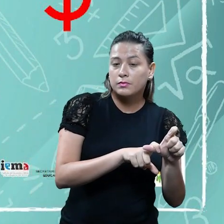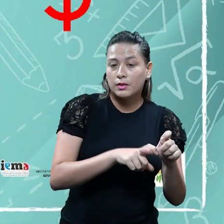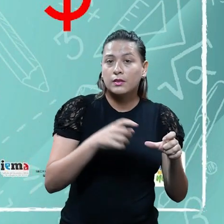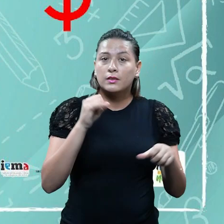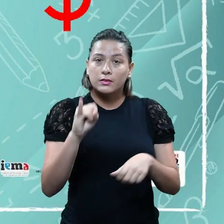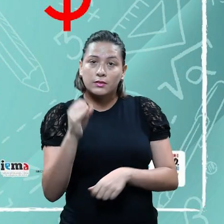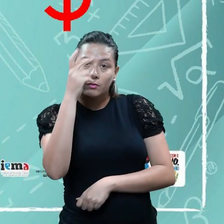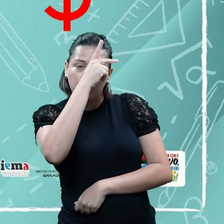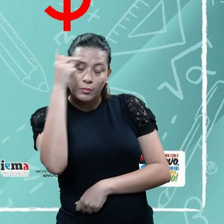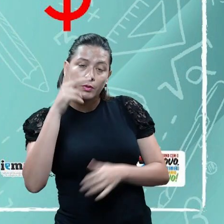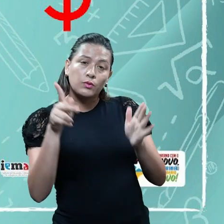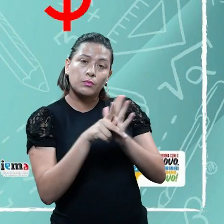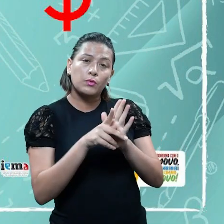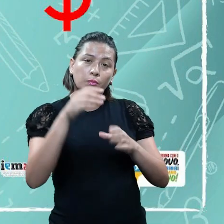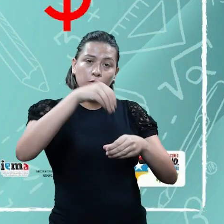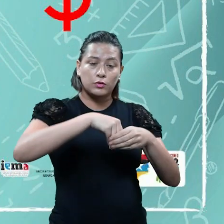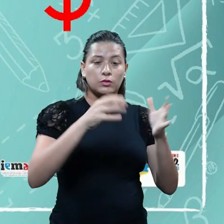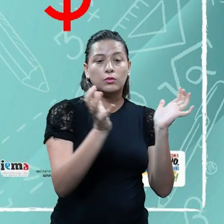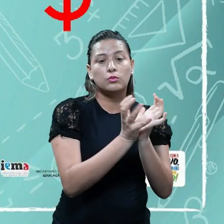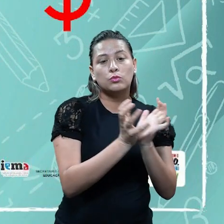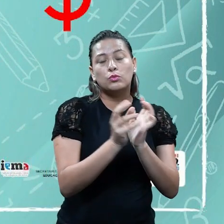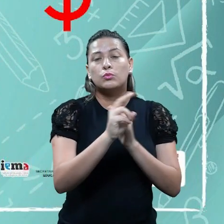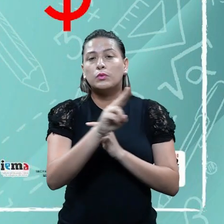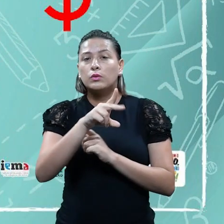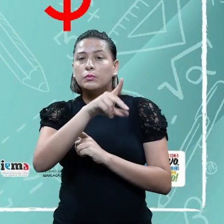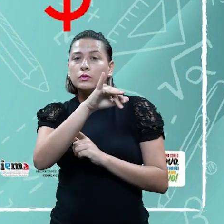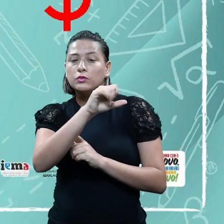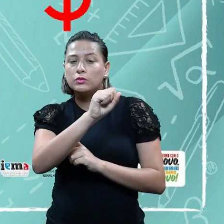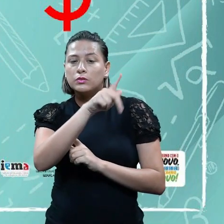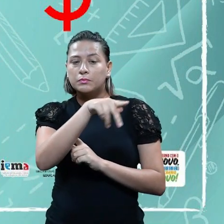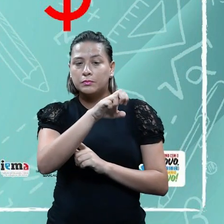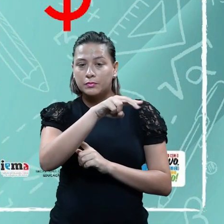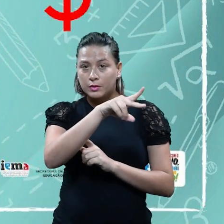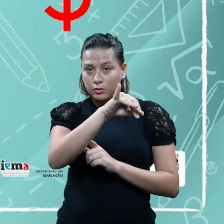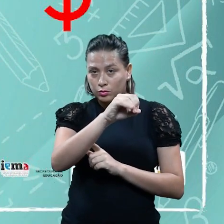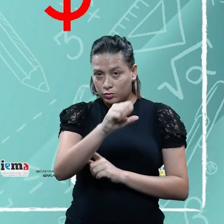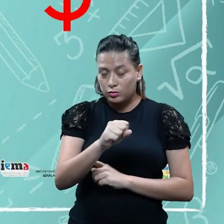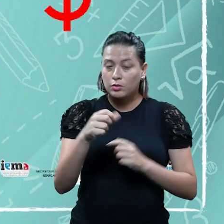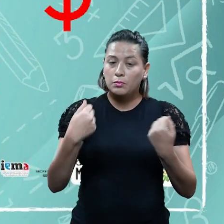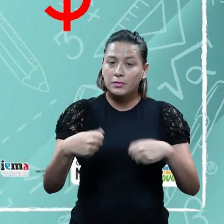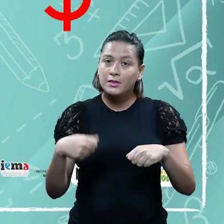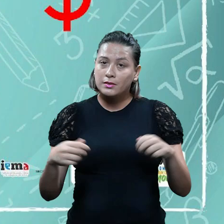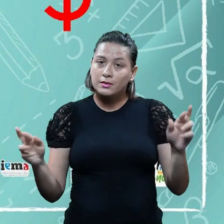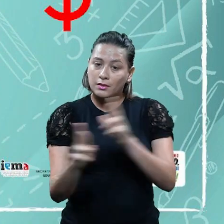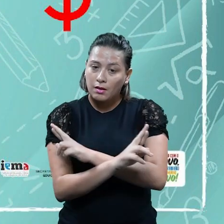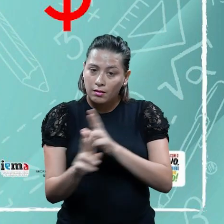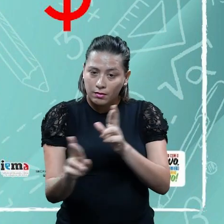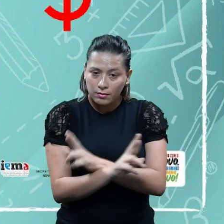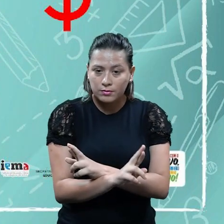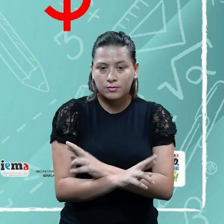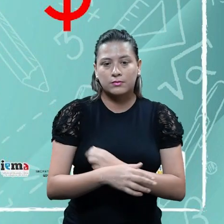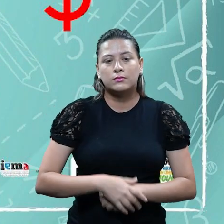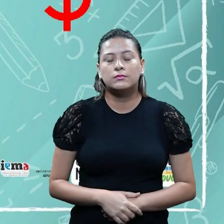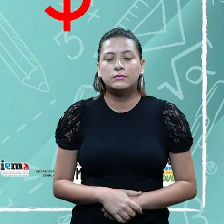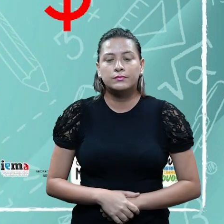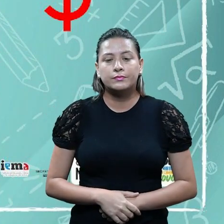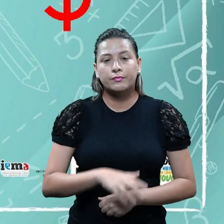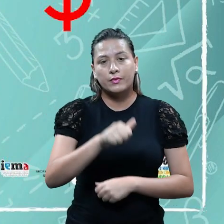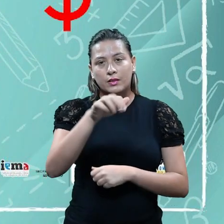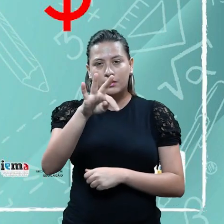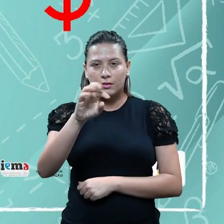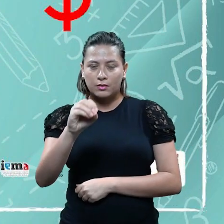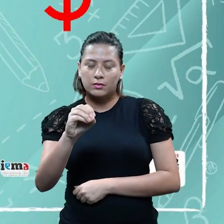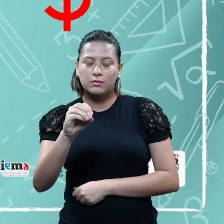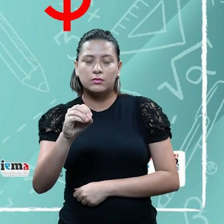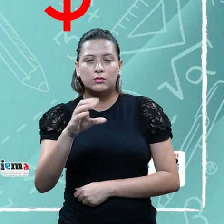cooperado, é denominado dispêndio. Então, é necessário fazer essa relação. O que é de ato cooperado? Ingresso